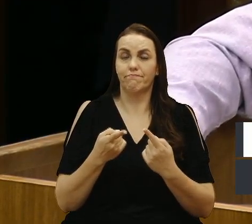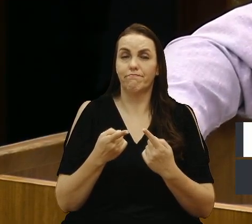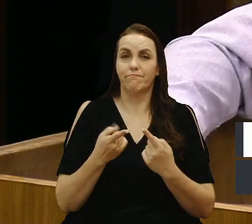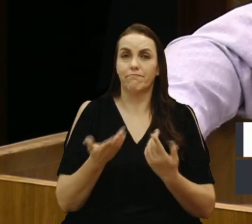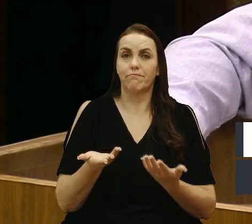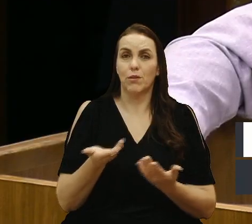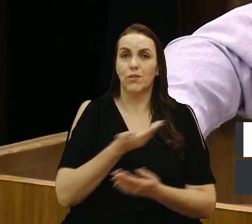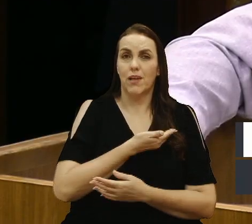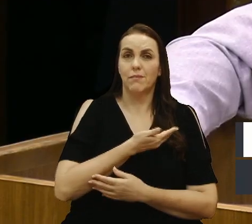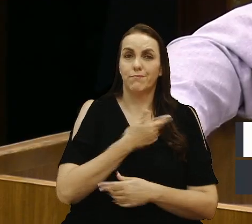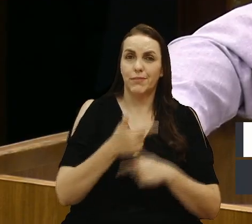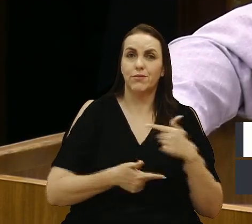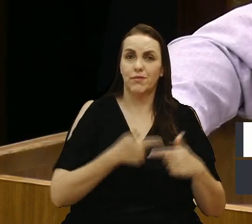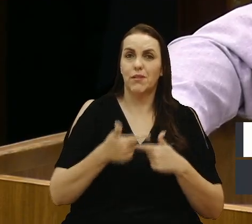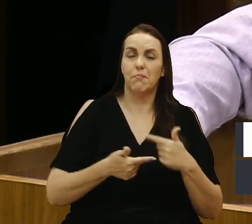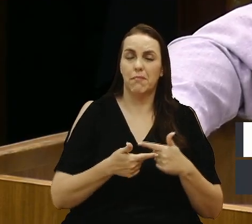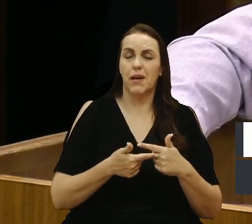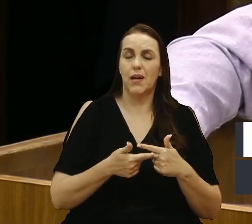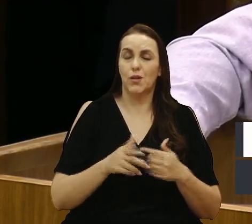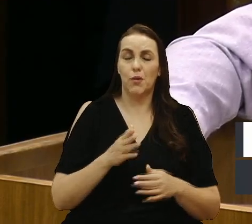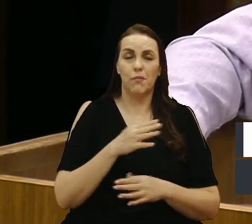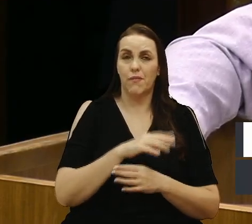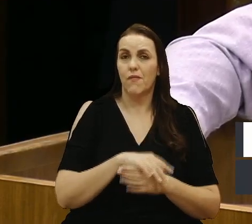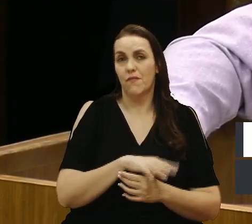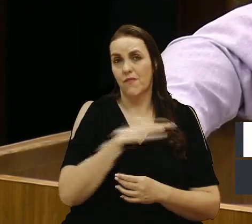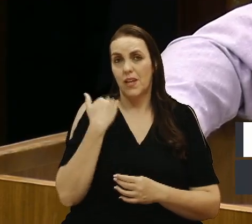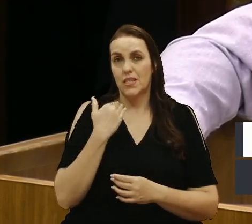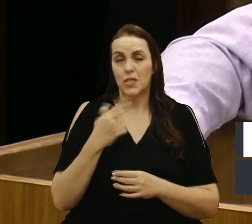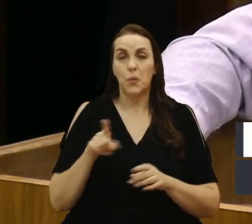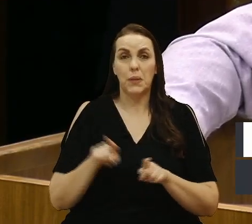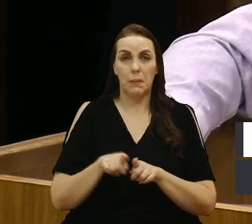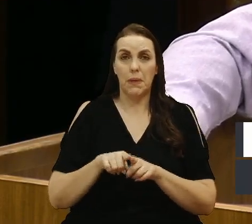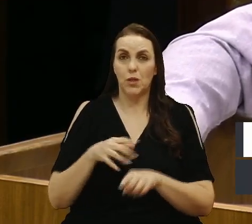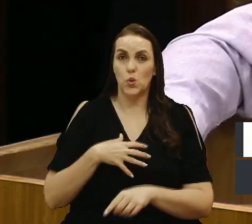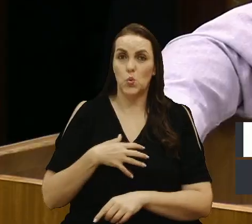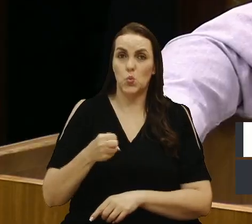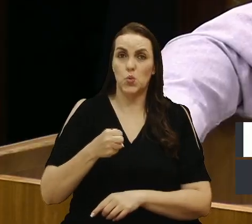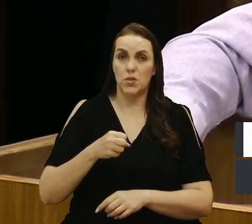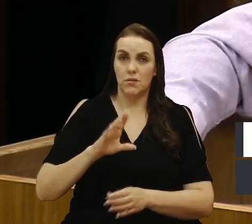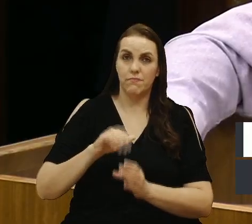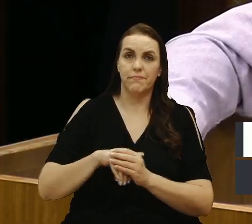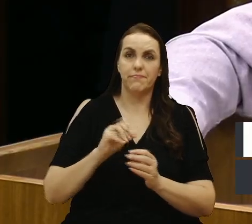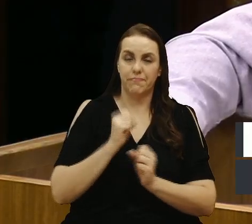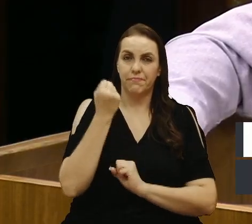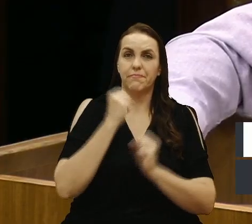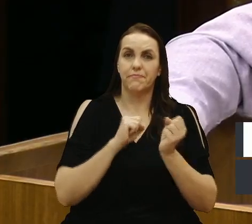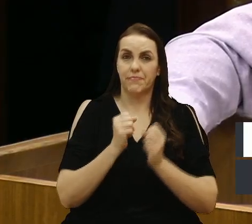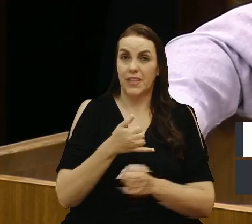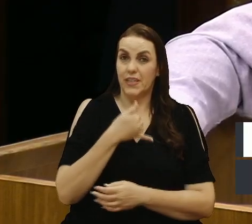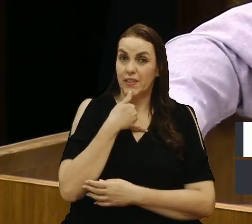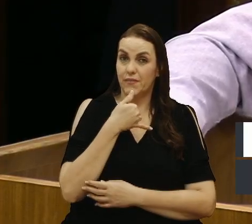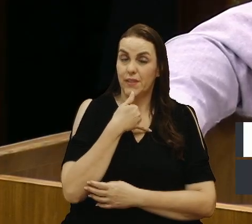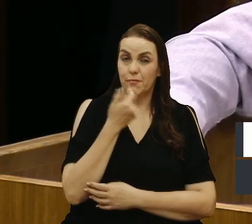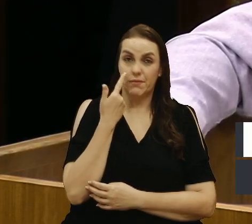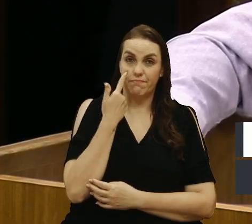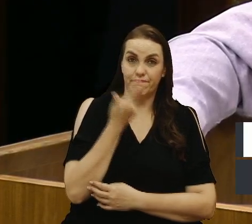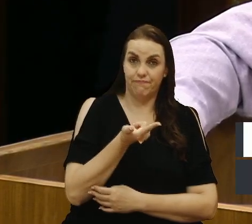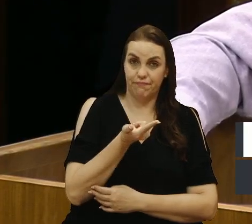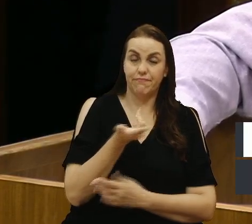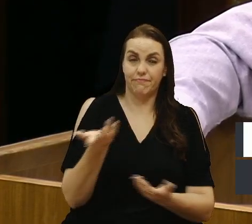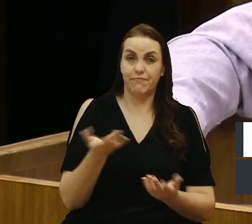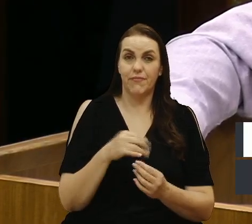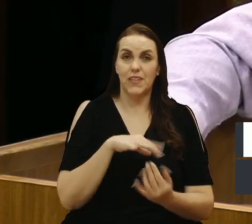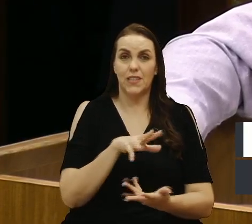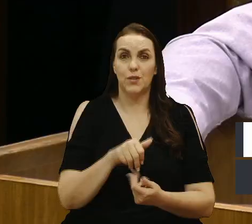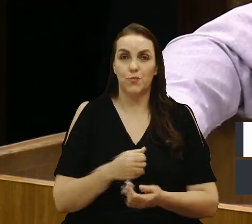companheiros perdendo a vida e se suicidando dentro das fábricas, que infelizmente a gente acaba presenciando no mundo que vivemos.